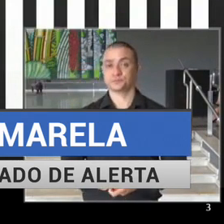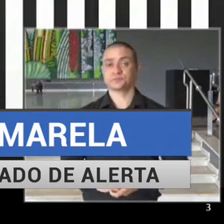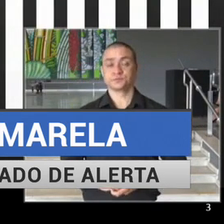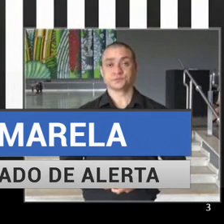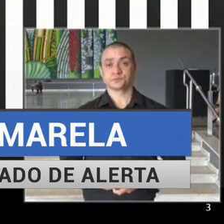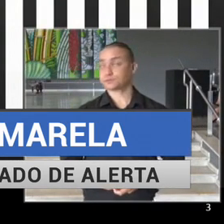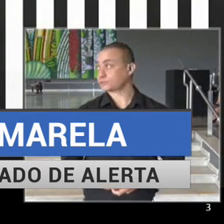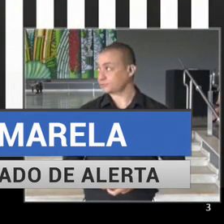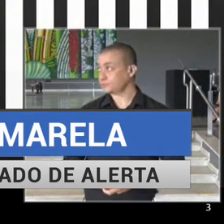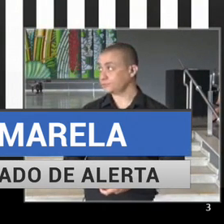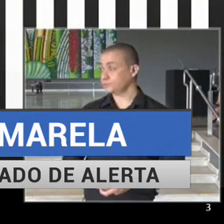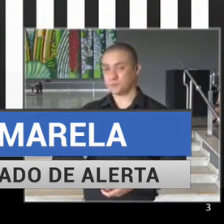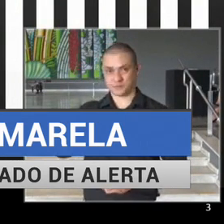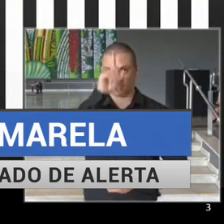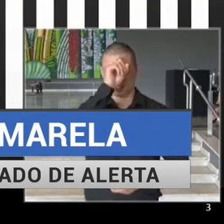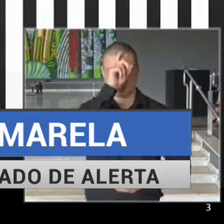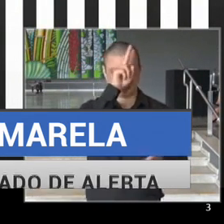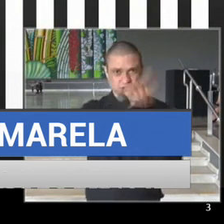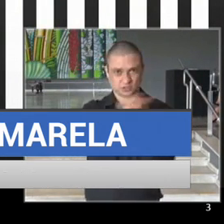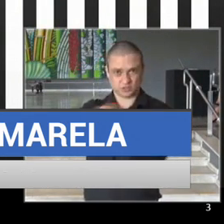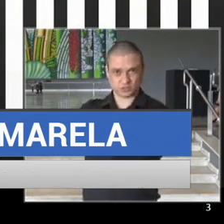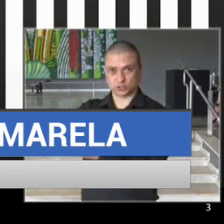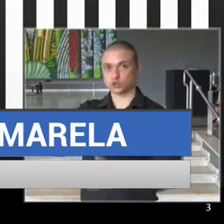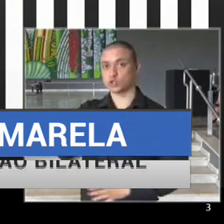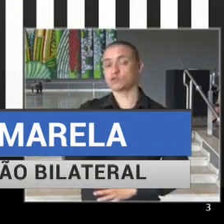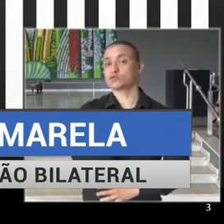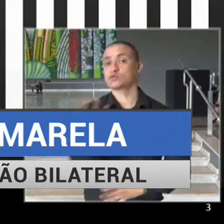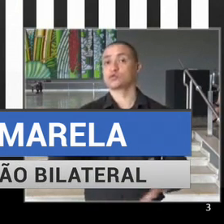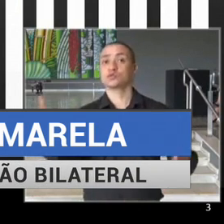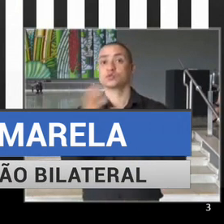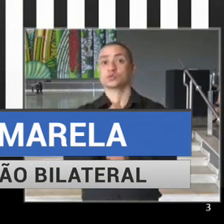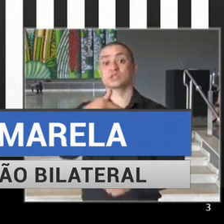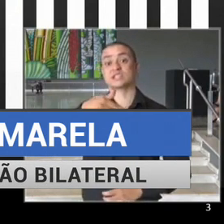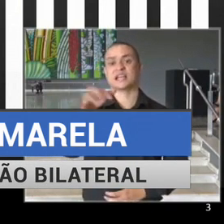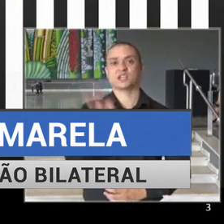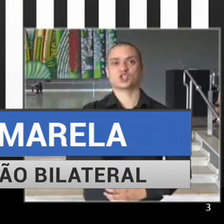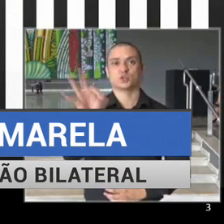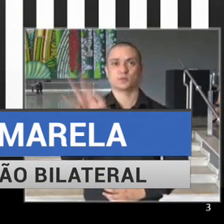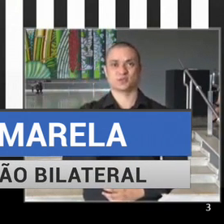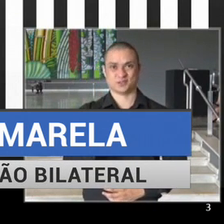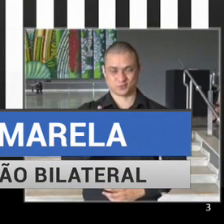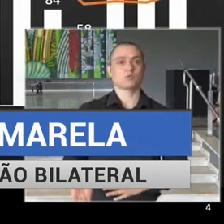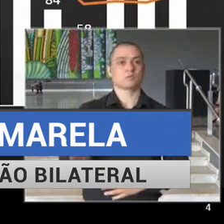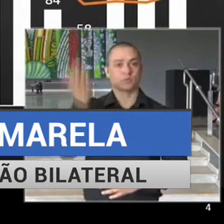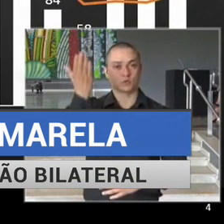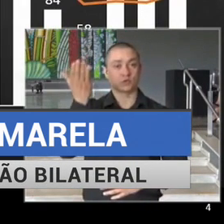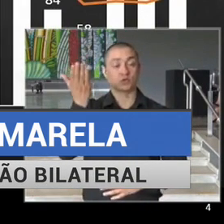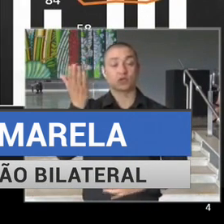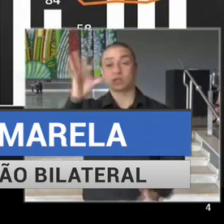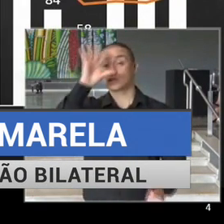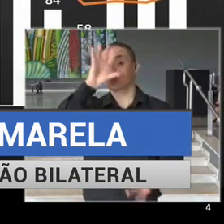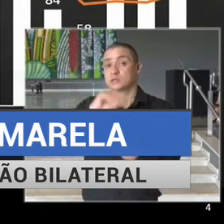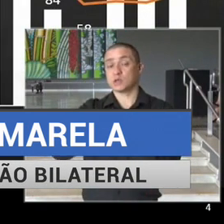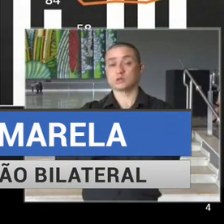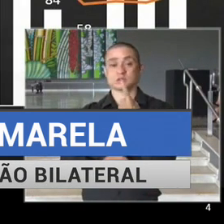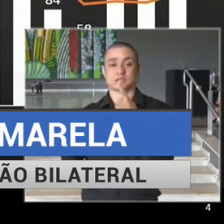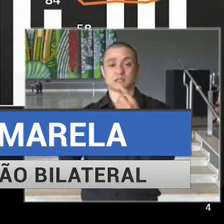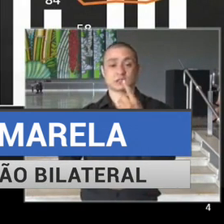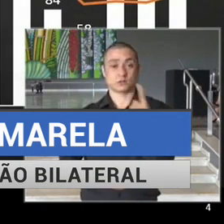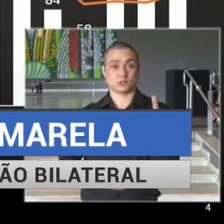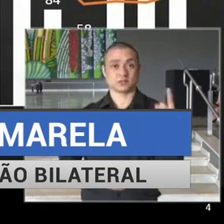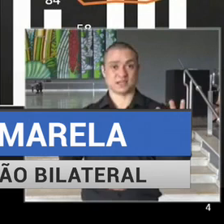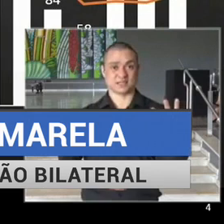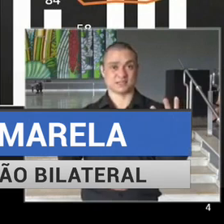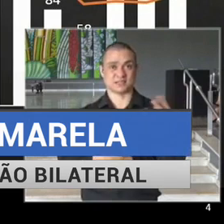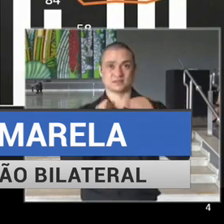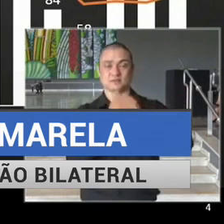a reavaliação de dados que era feita a cada 28 dias voltou para o intervalo de 7 dias de acordo com a Secretaria